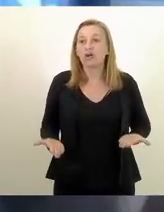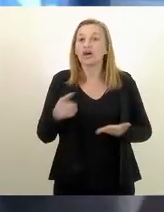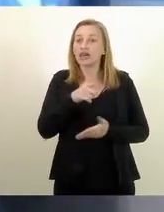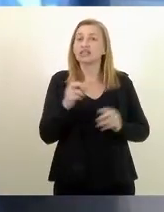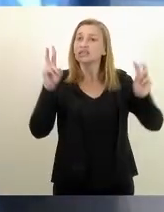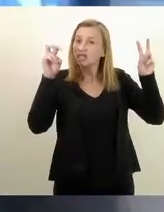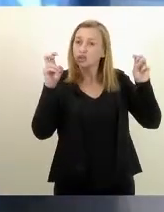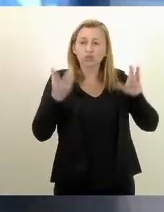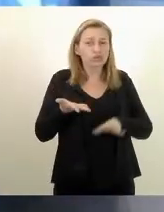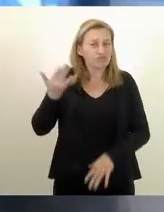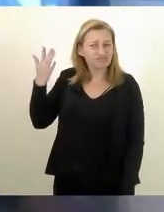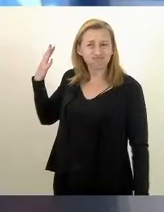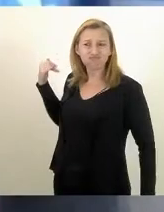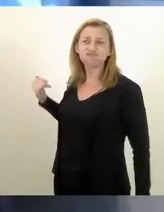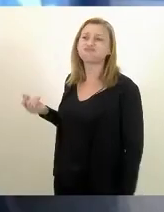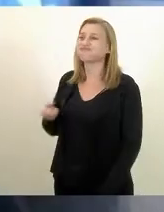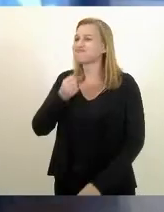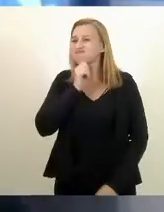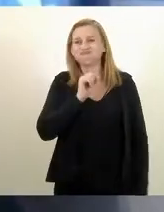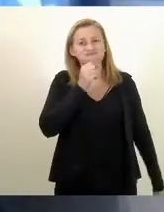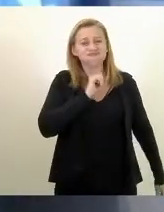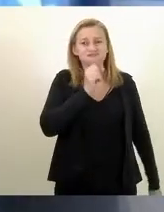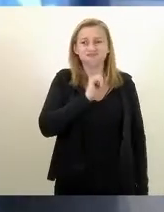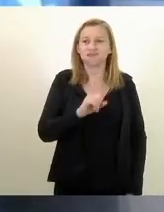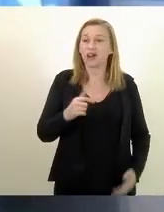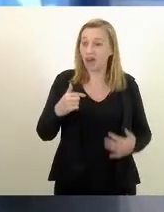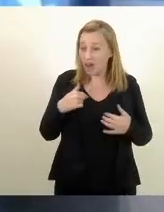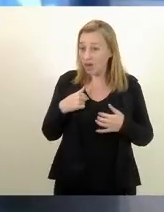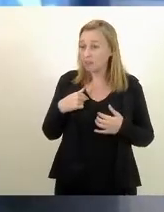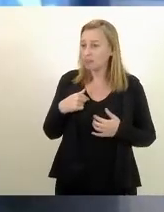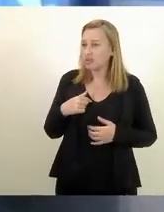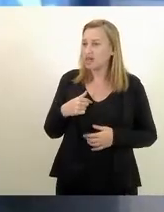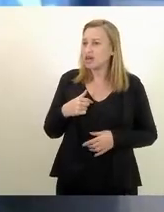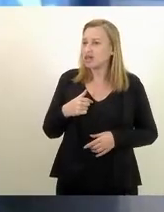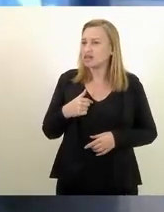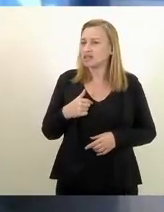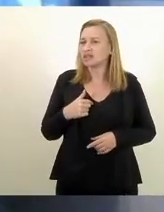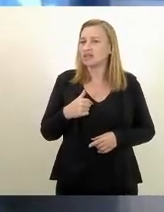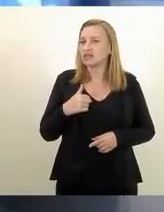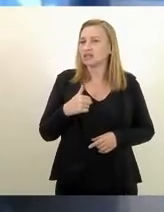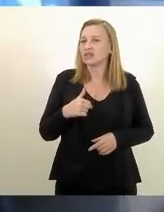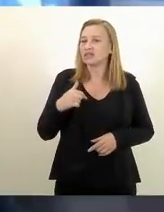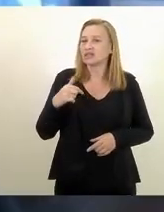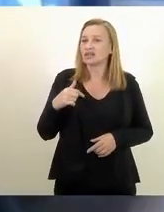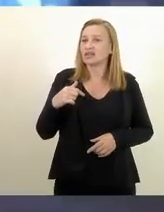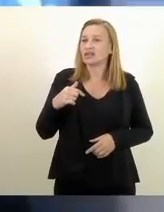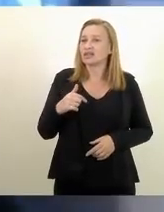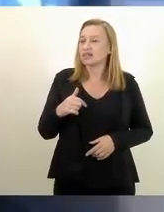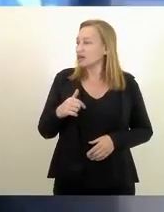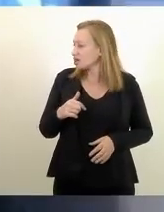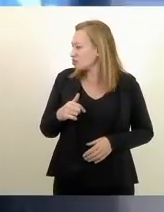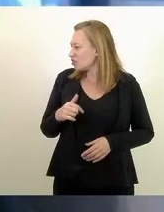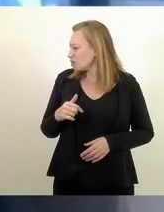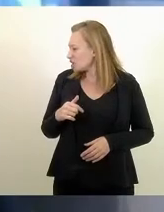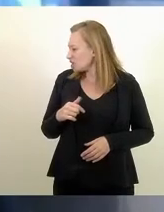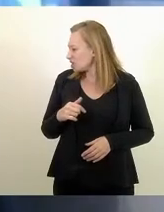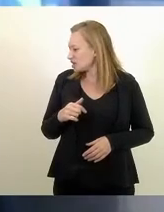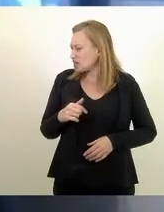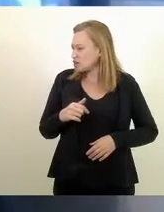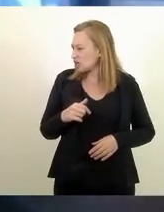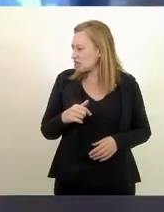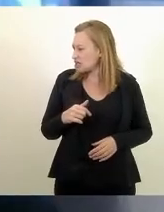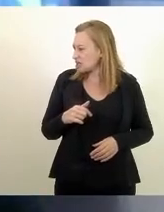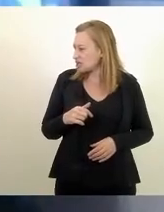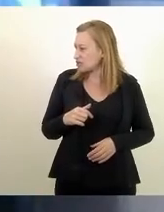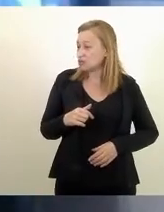questões são antigas eu me considero um feministo de carteirinha porque enquanto as mulheres forem oprimidas